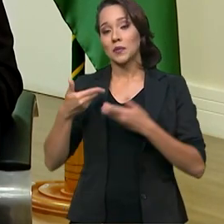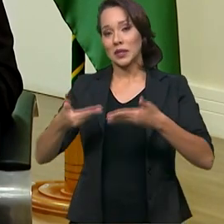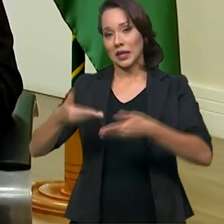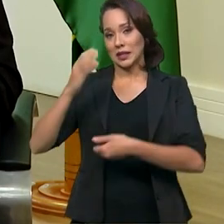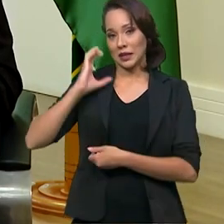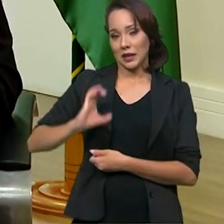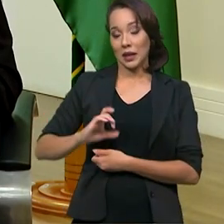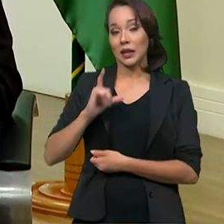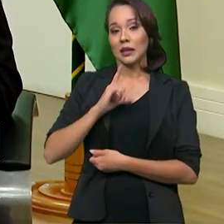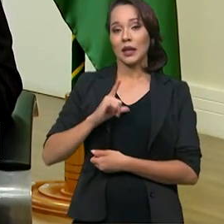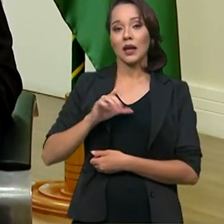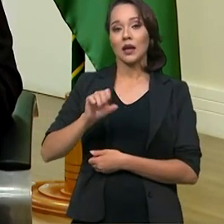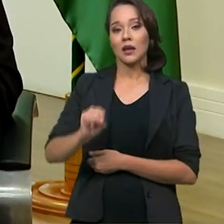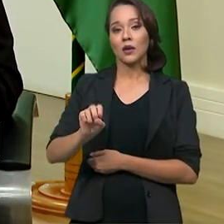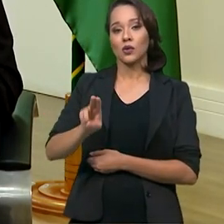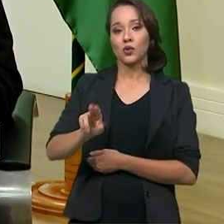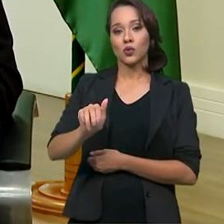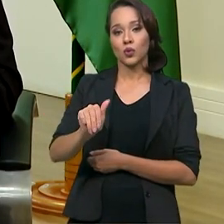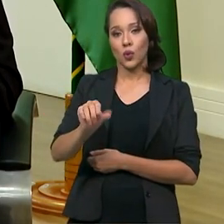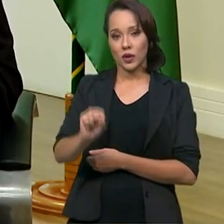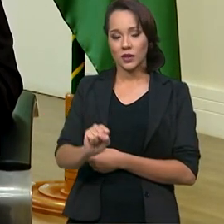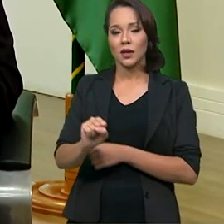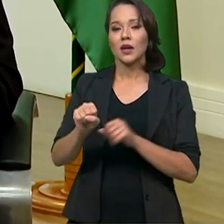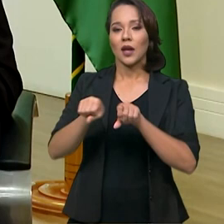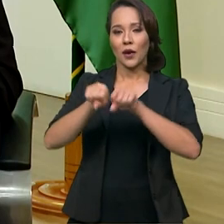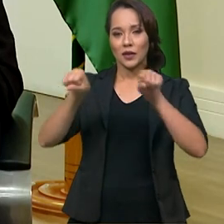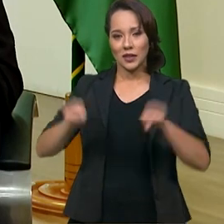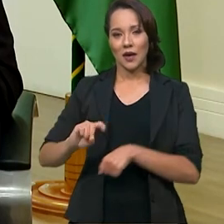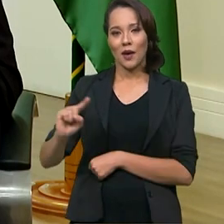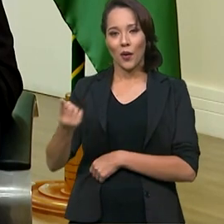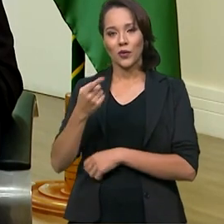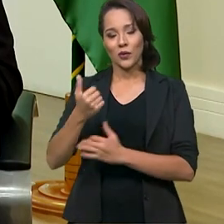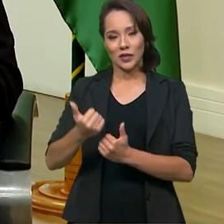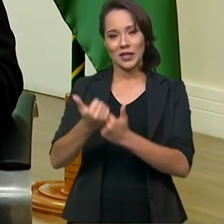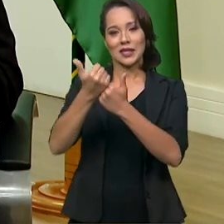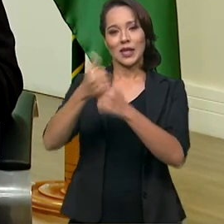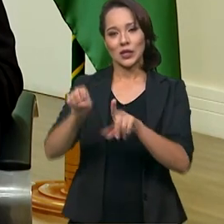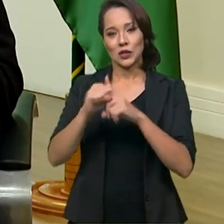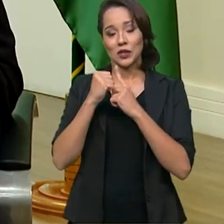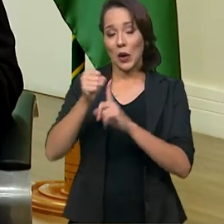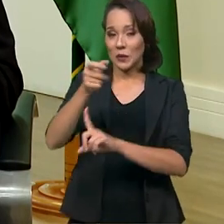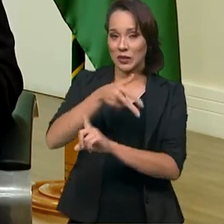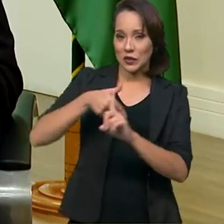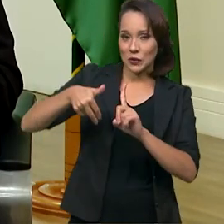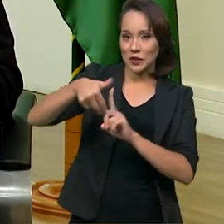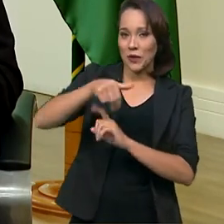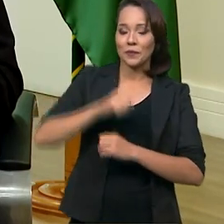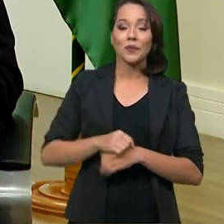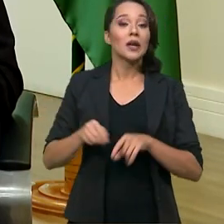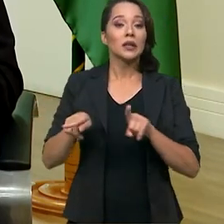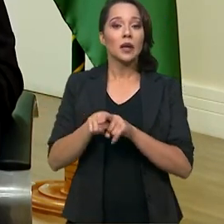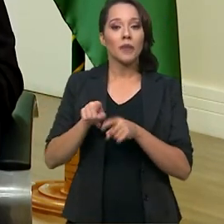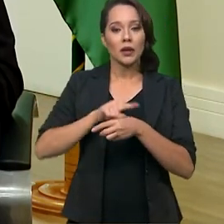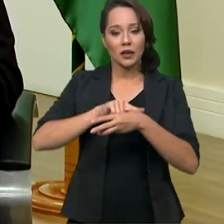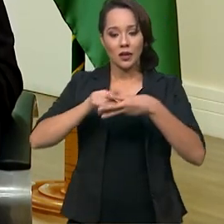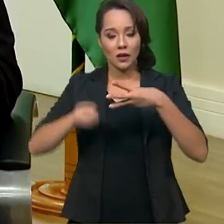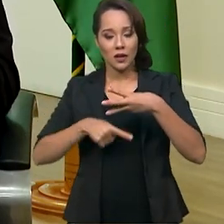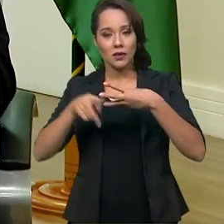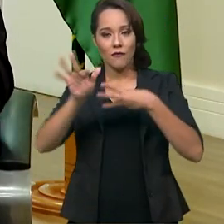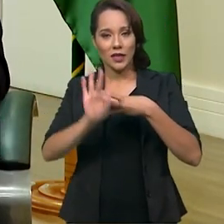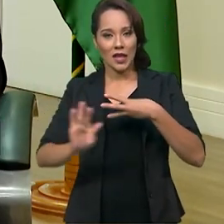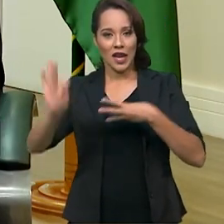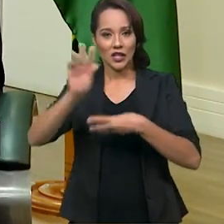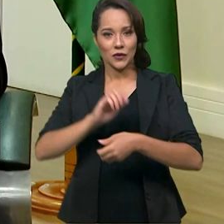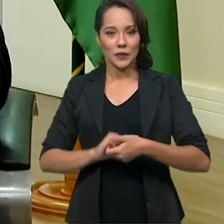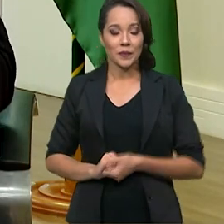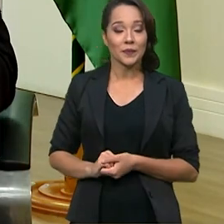Ministério da Cidadania o SUAS, que é o Sistema Único de Assistência Social. Ele funciona também de forma tripartita e federativa